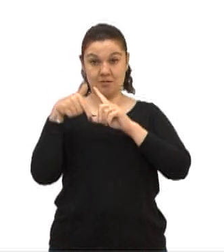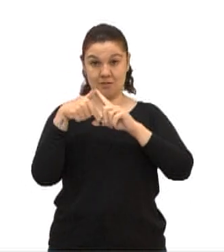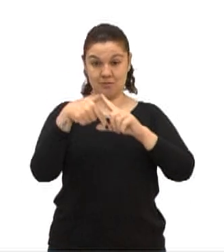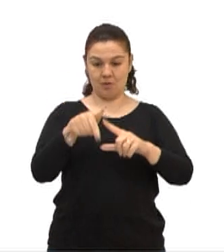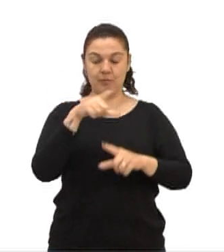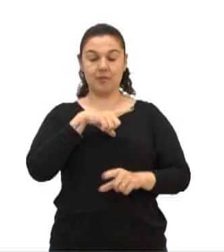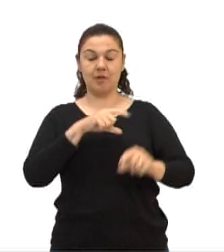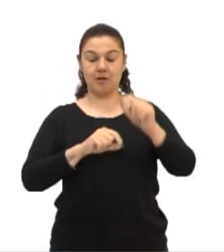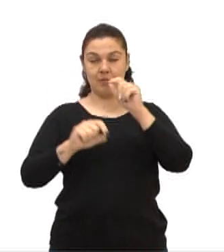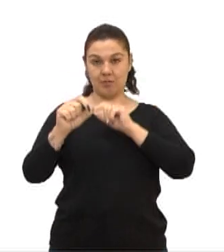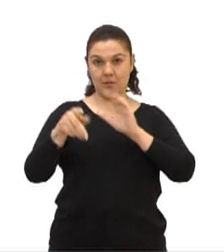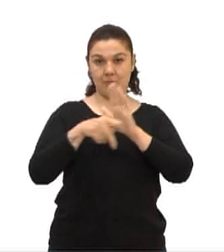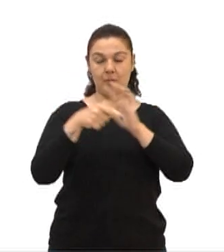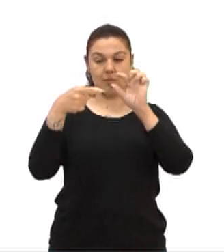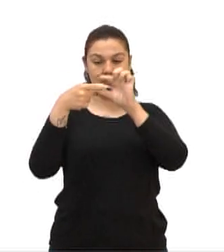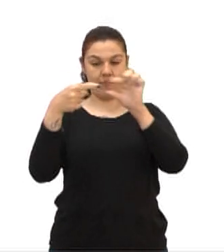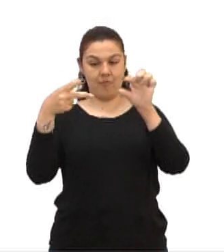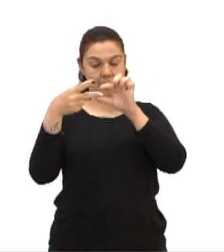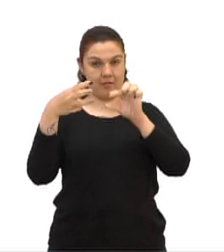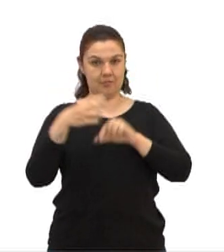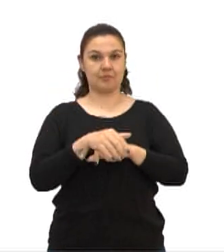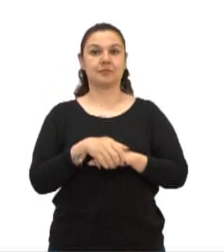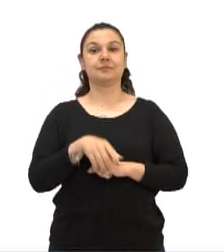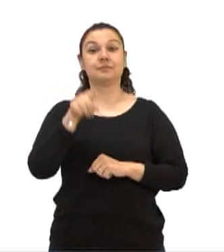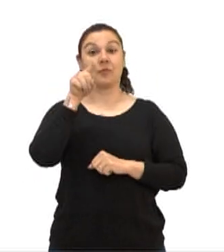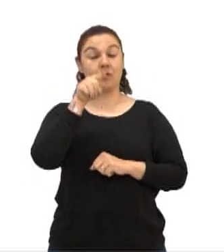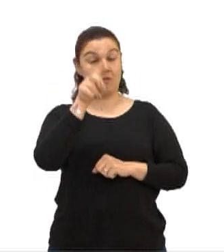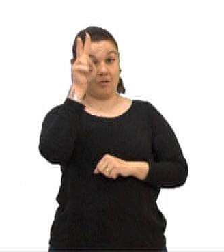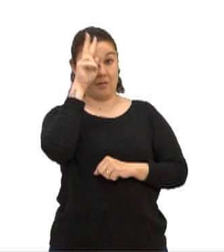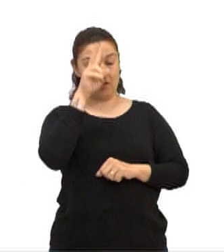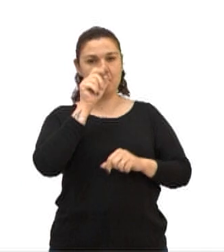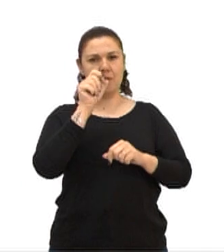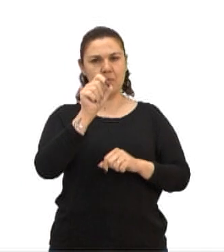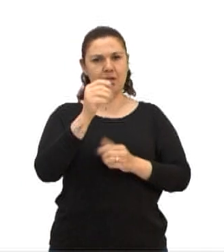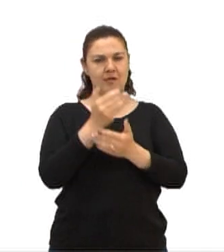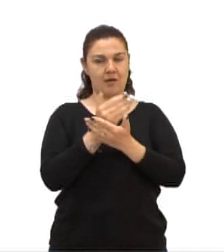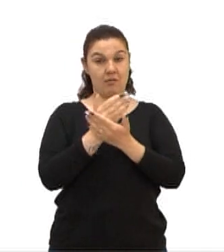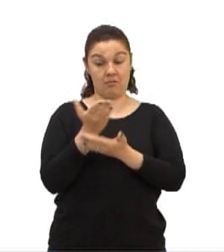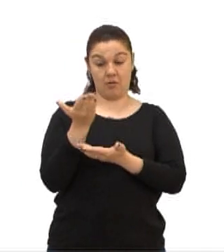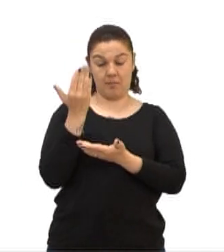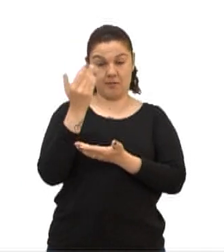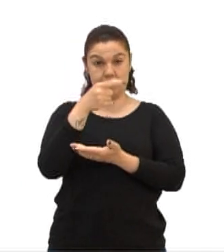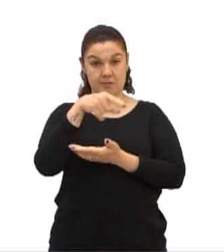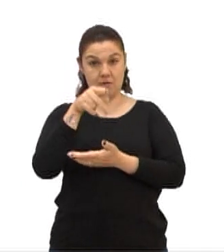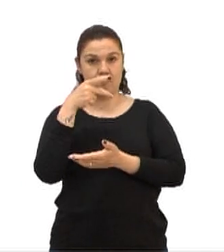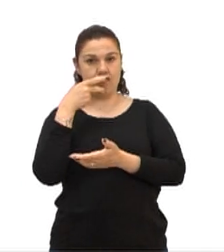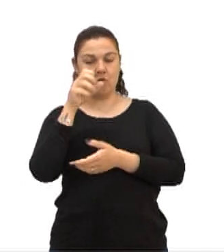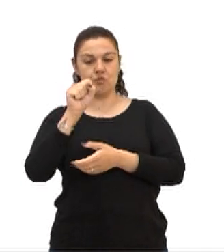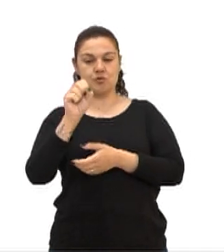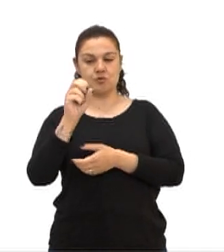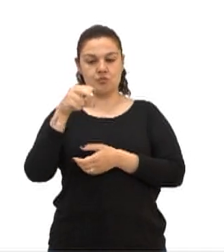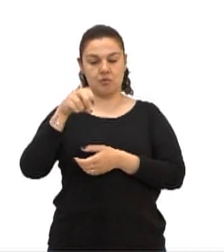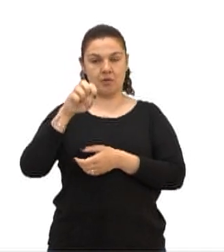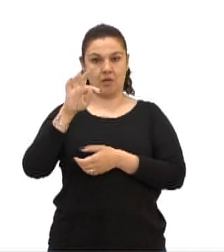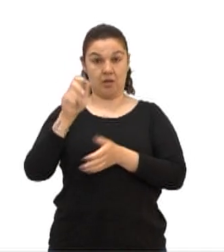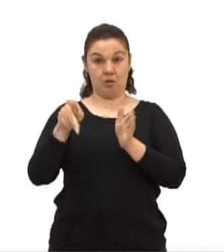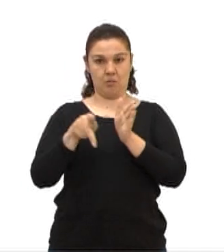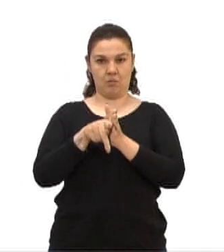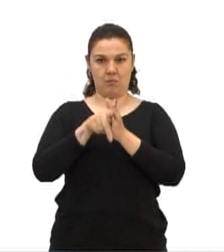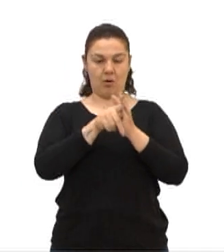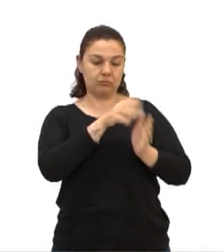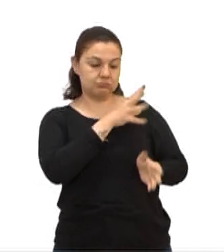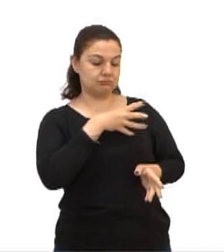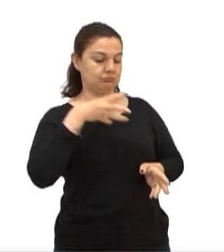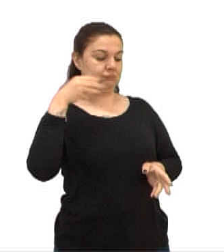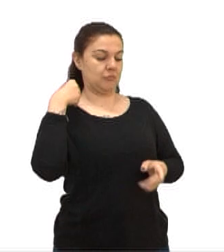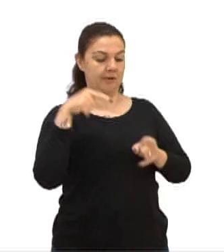geral, possuem em seus versos. Primeira coisa que eu quero lembrar a vocês. Lembra que na aula passada nós falamos que o soneto ali de Camões e o